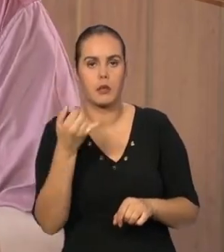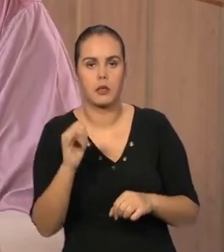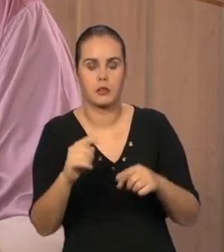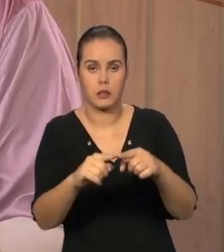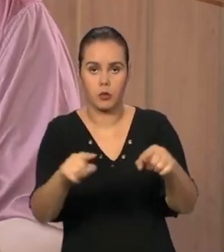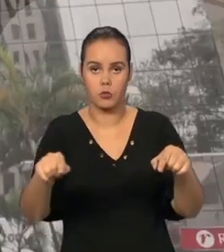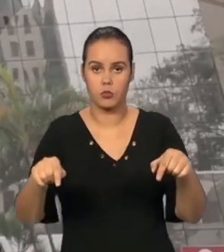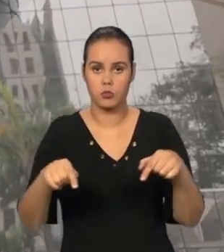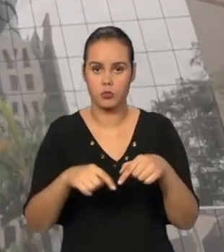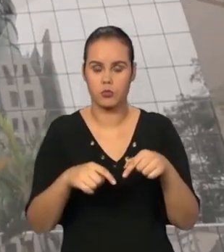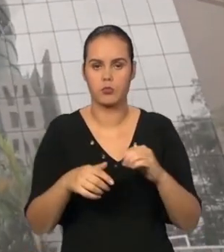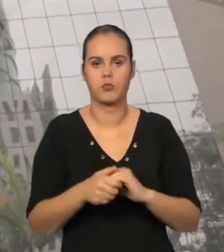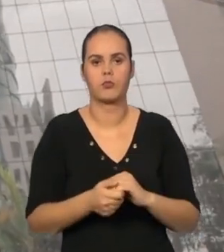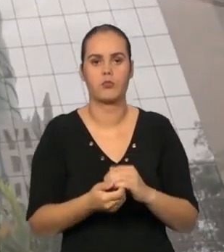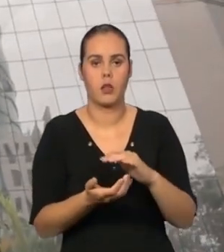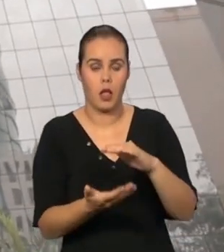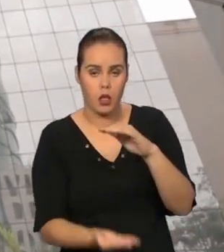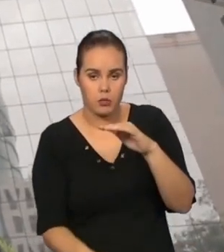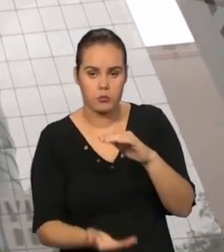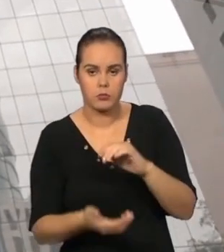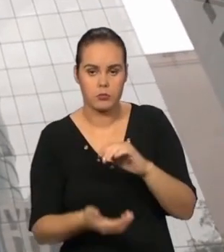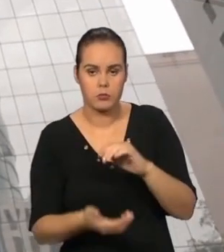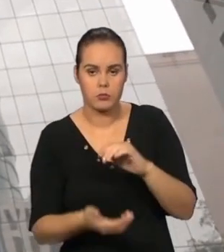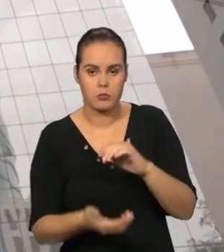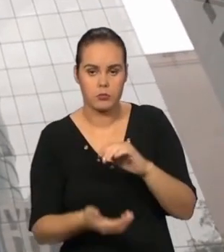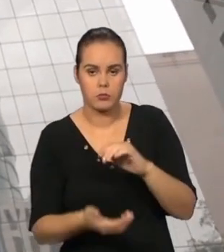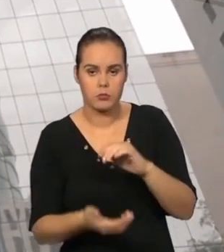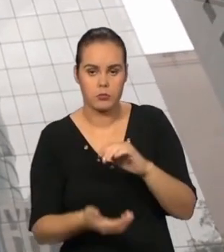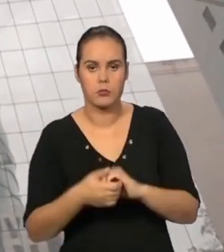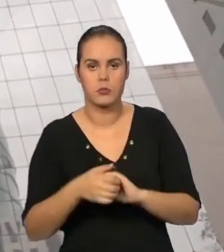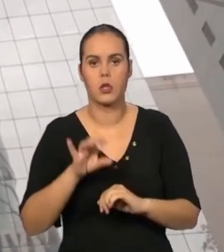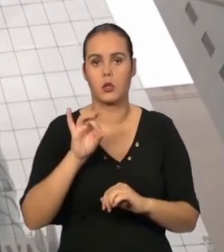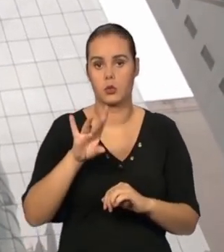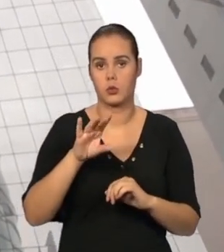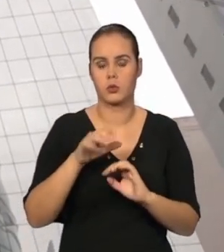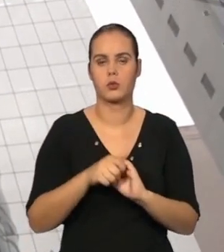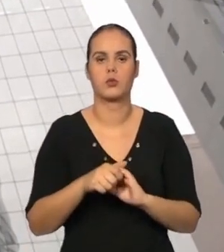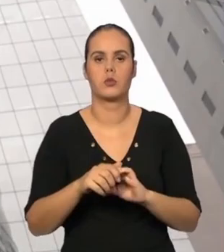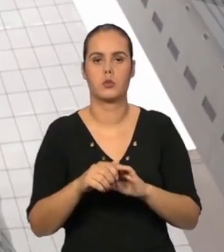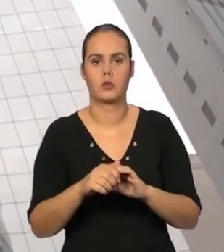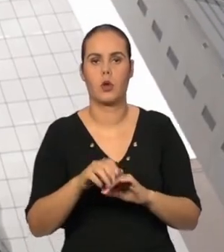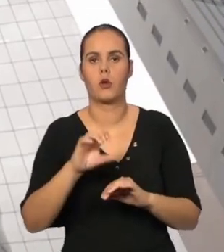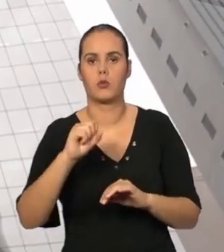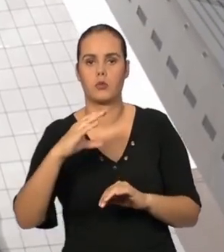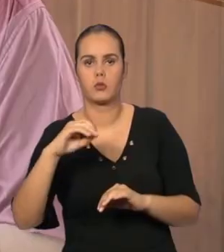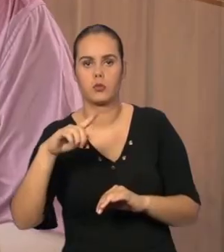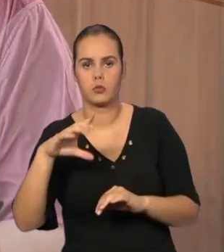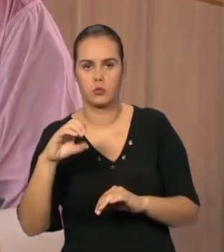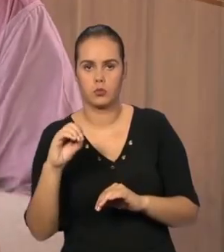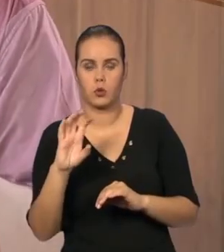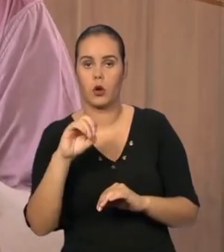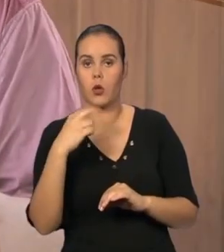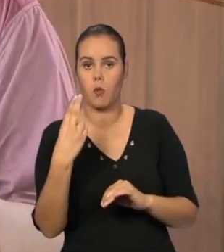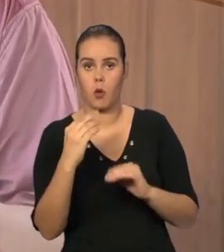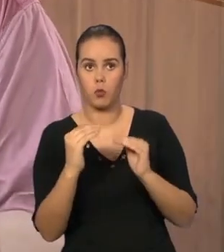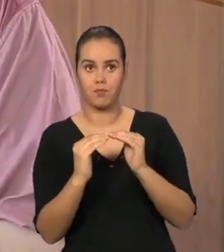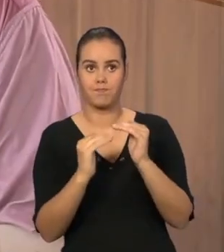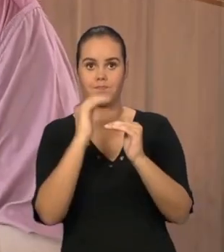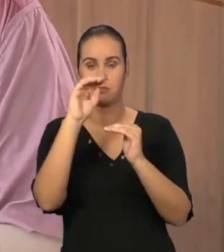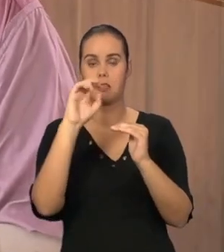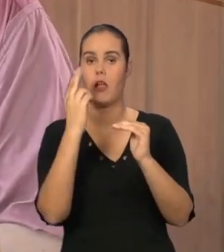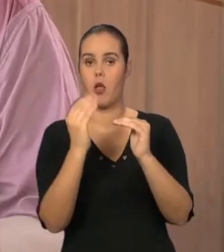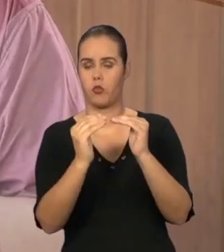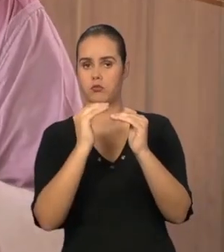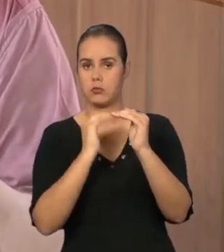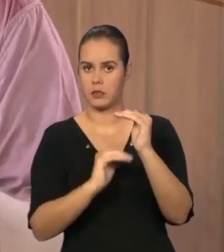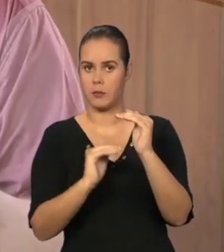estar só a nível de solo ou se vai estar no nível mais elevado, onde que eu tenho que fazer uma